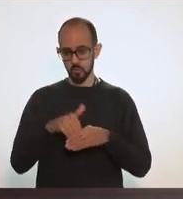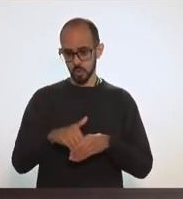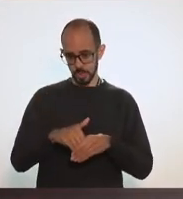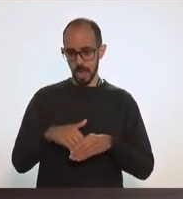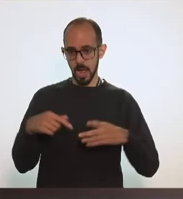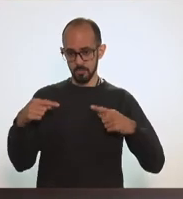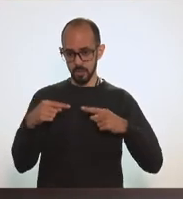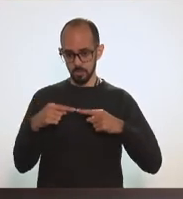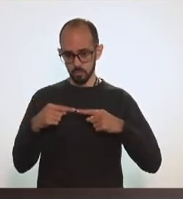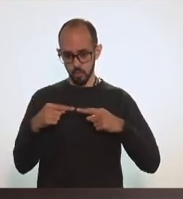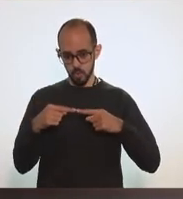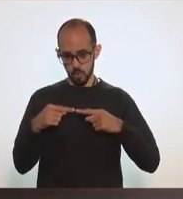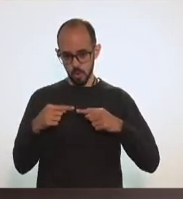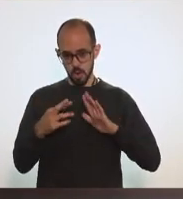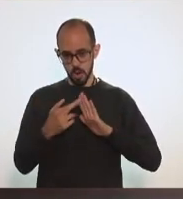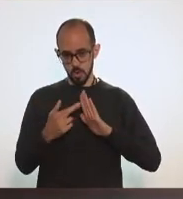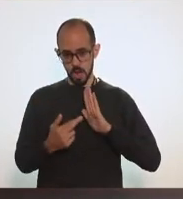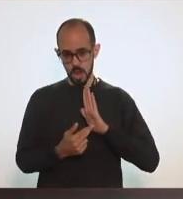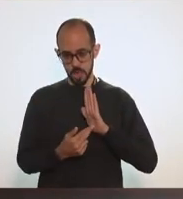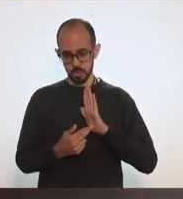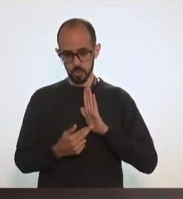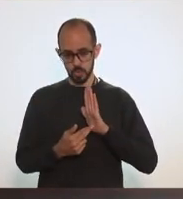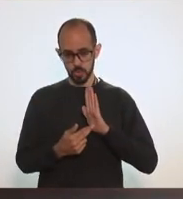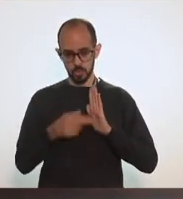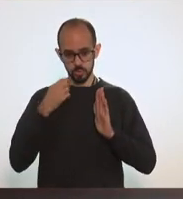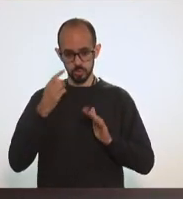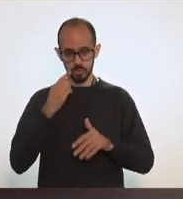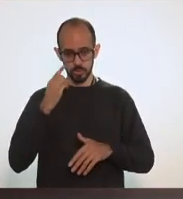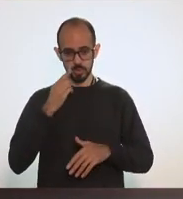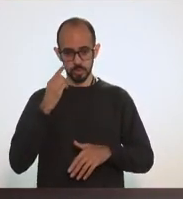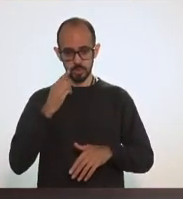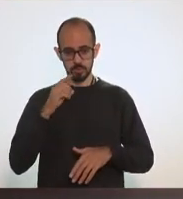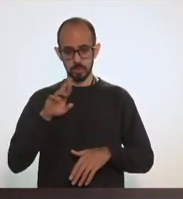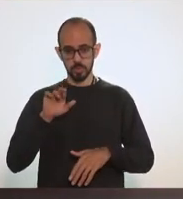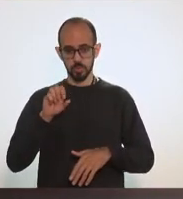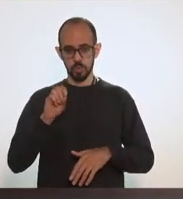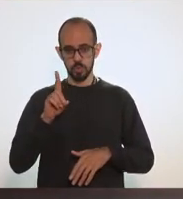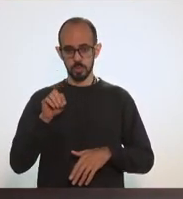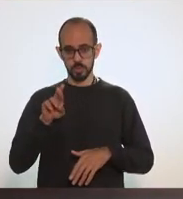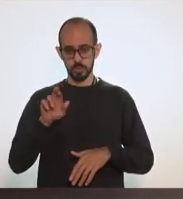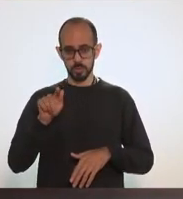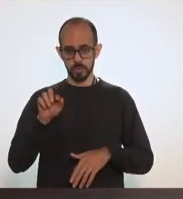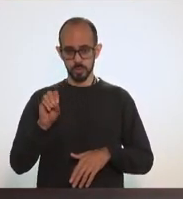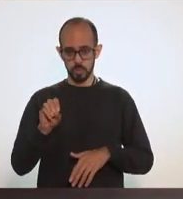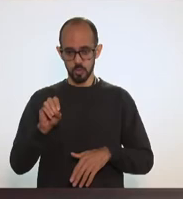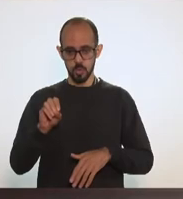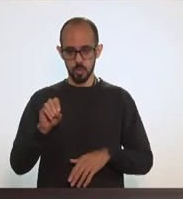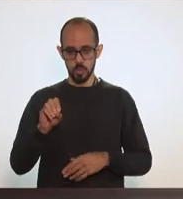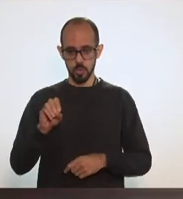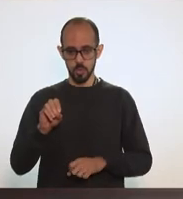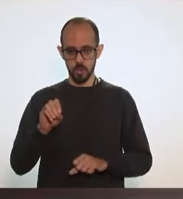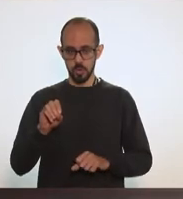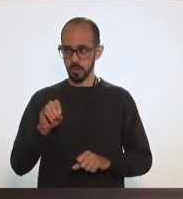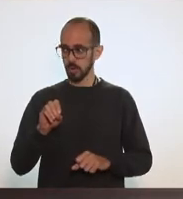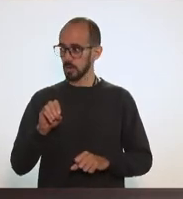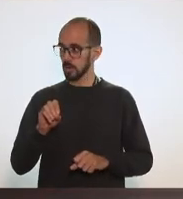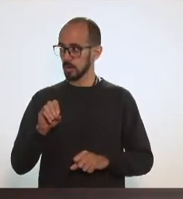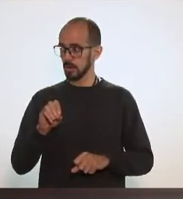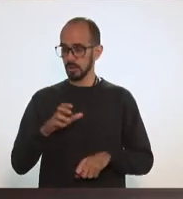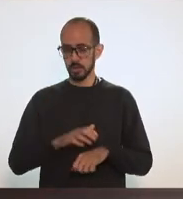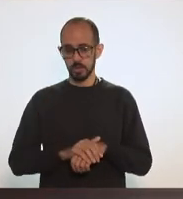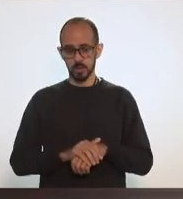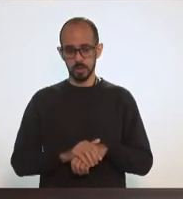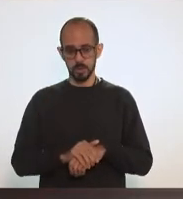favorável ao relatório do deputado Rodrigo Amorim. Com isso, a gente tem